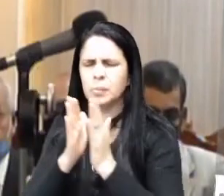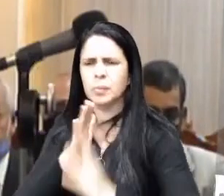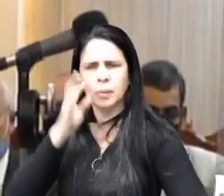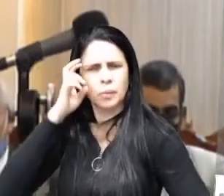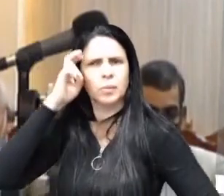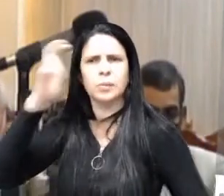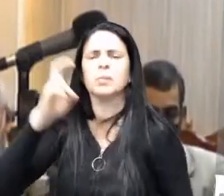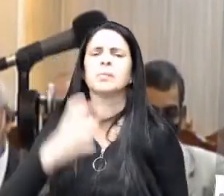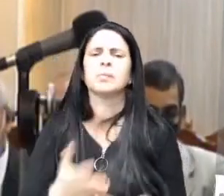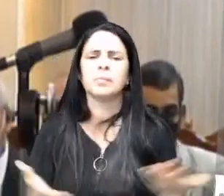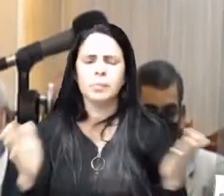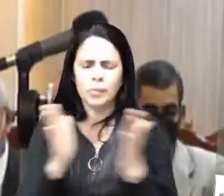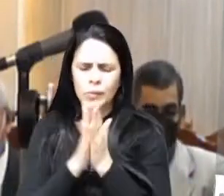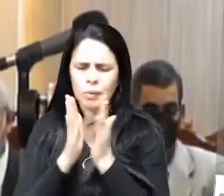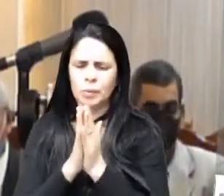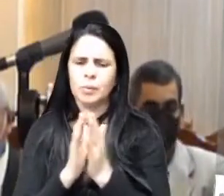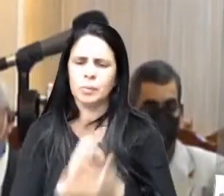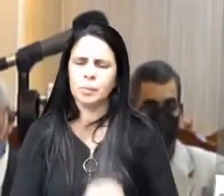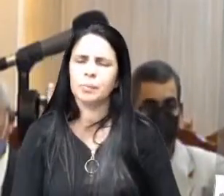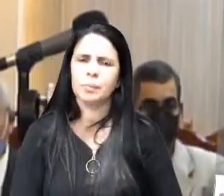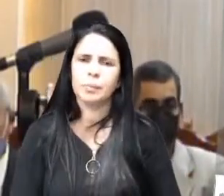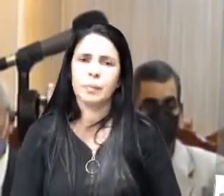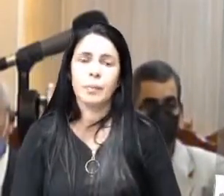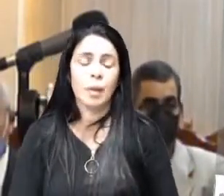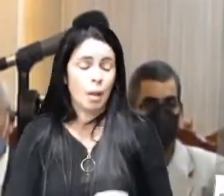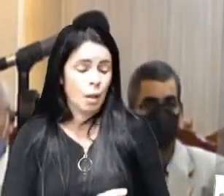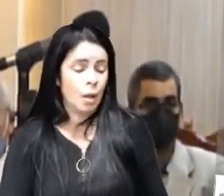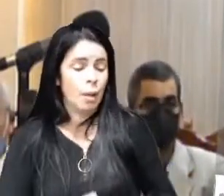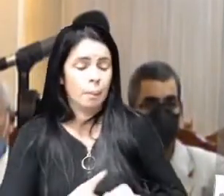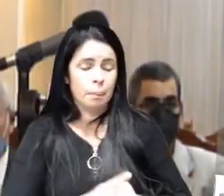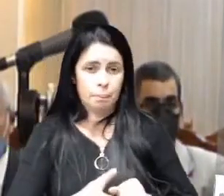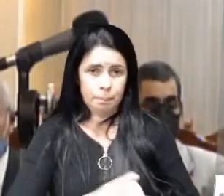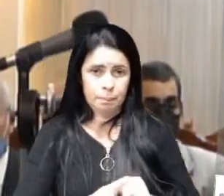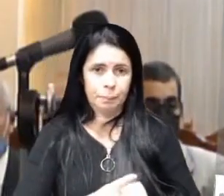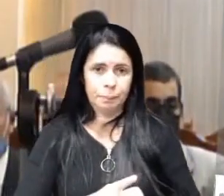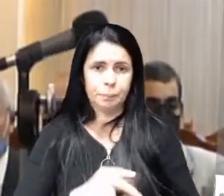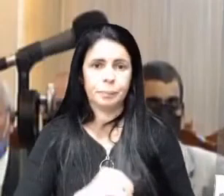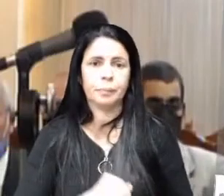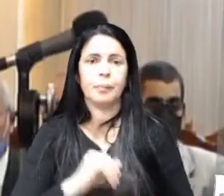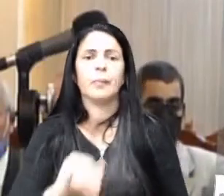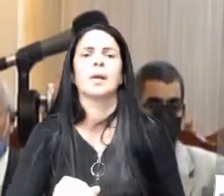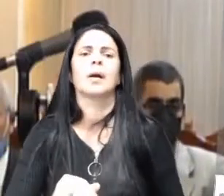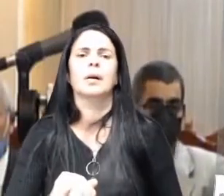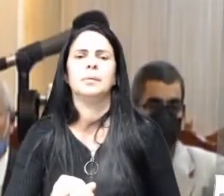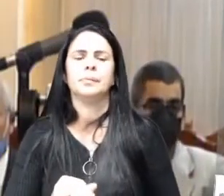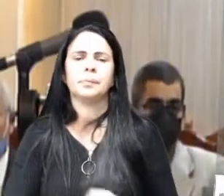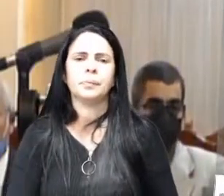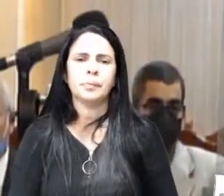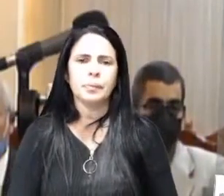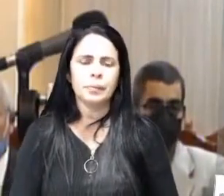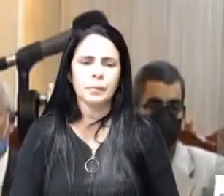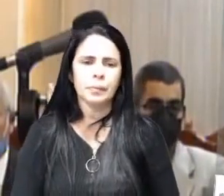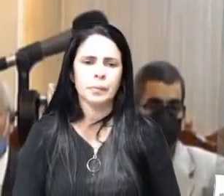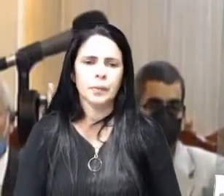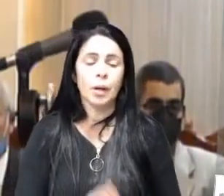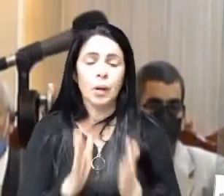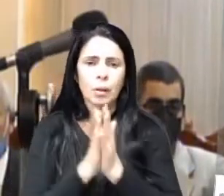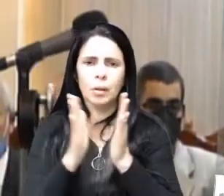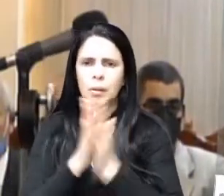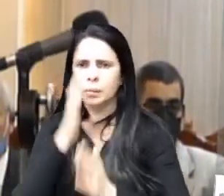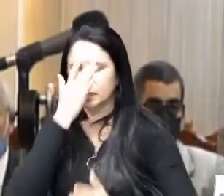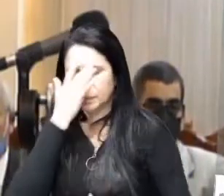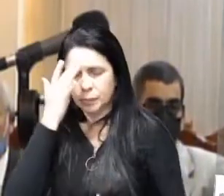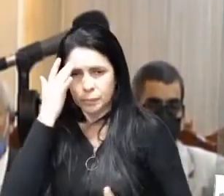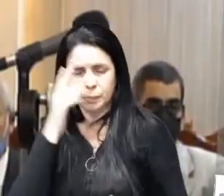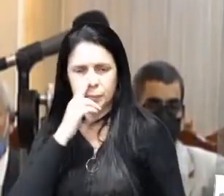oração. Pedro fala muito a respeito da oração, de quem ora, quem deve orar, como deve orar. E uma das